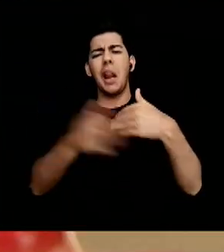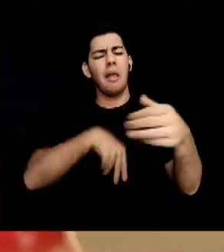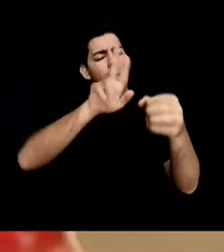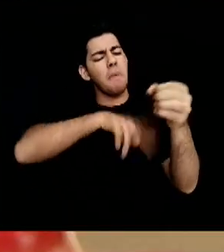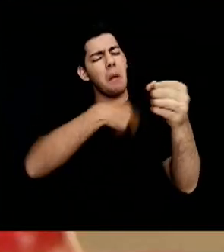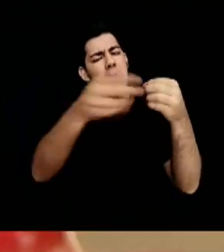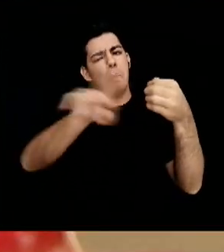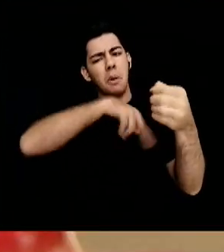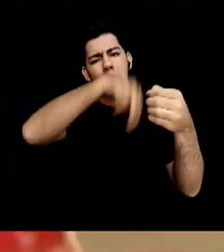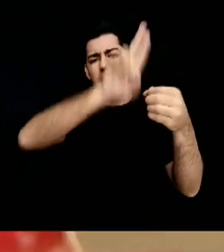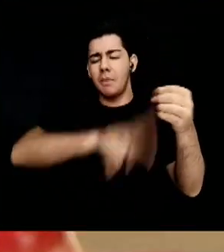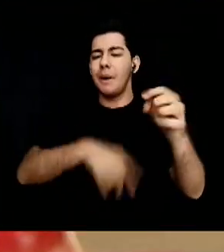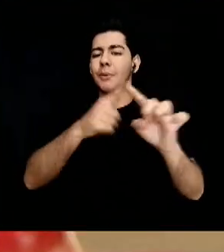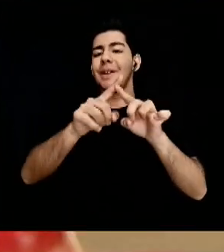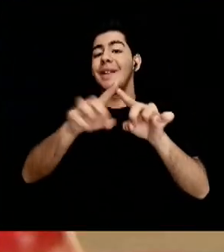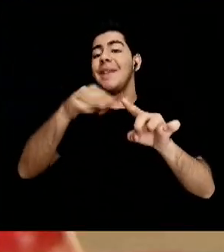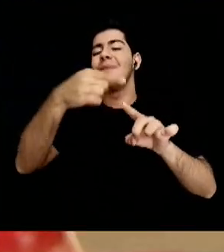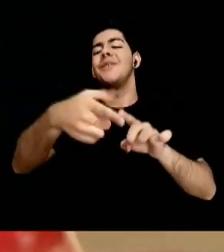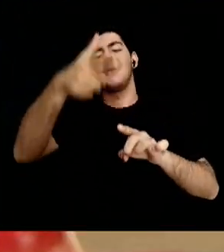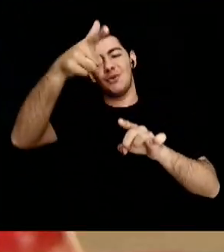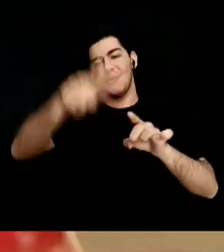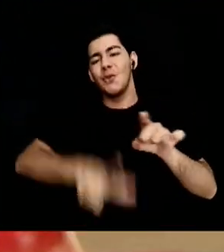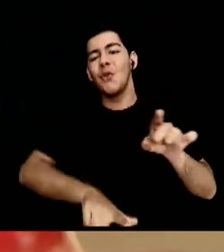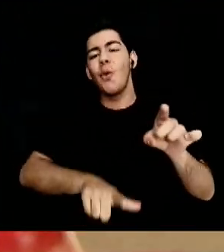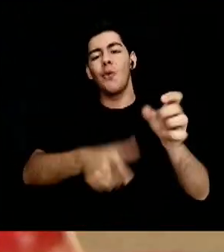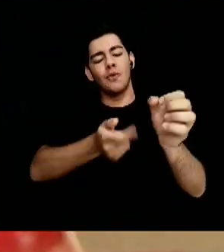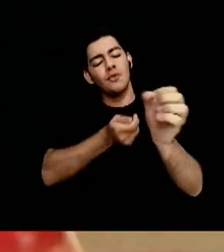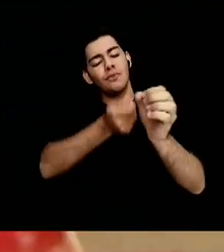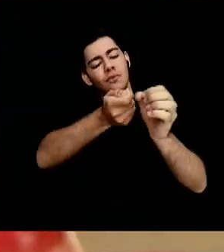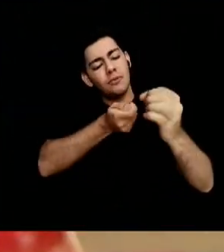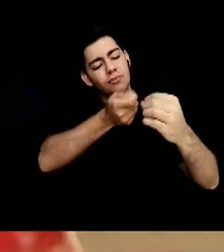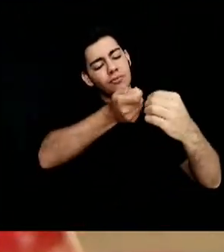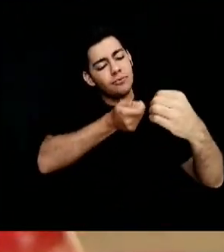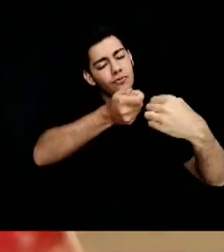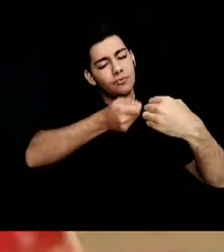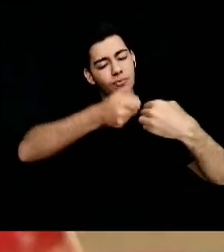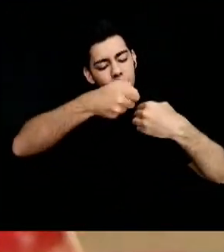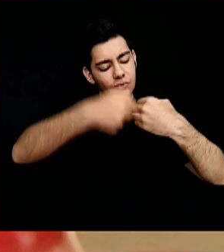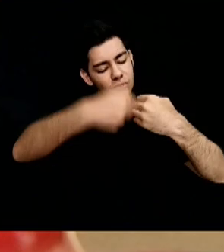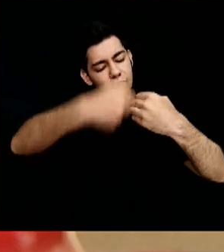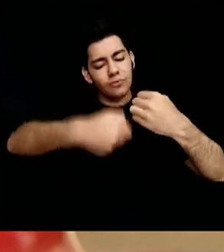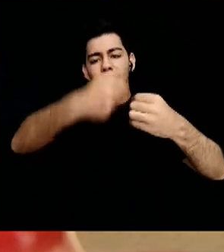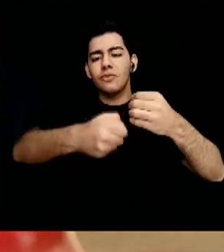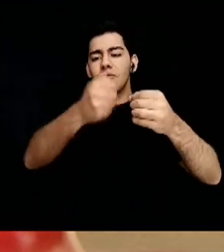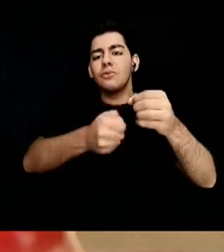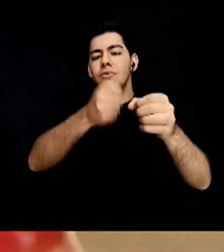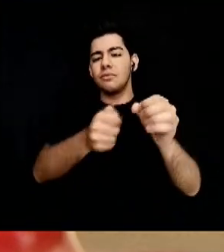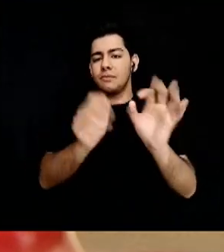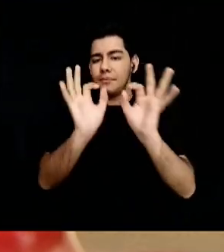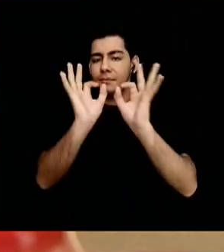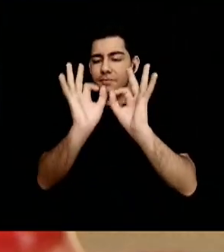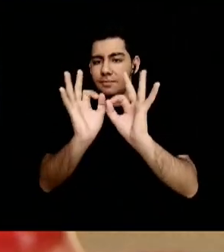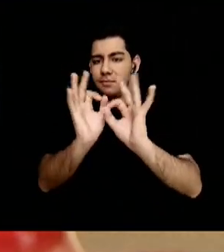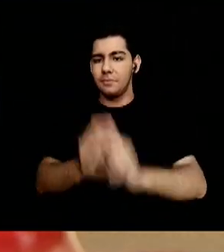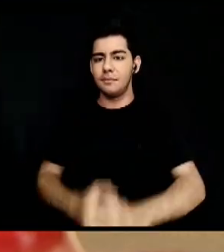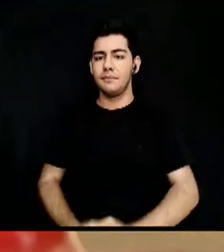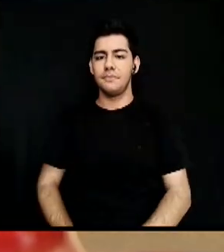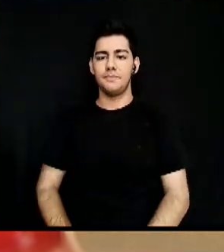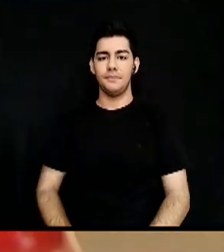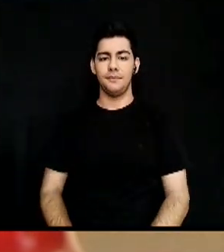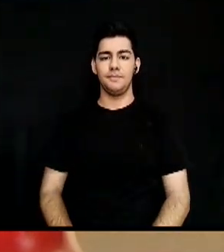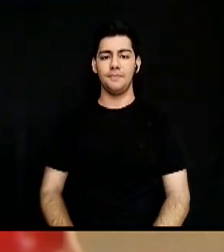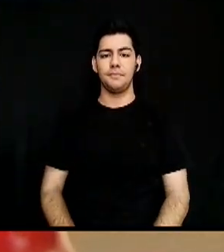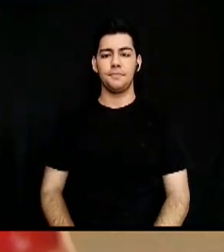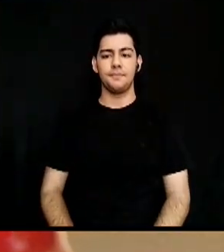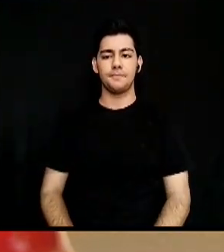Aí eu venho com o rolinho para espalhar, tá? Aí aquilo que parecia estar sobrando, né, do pincel,